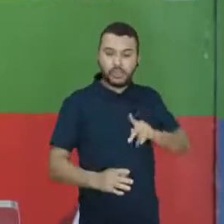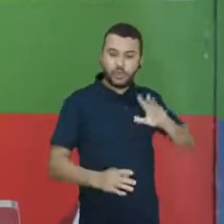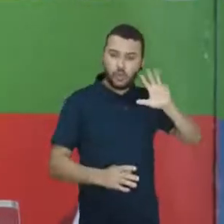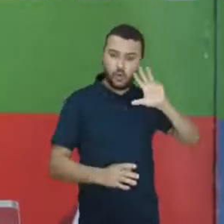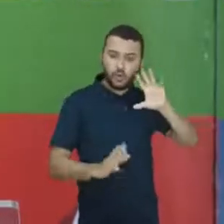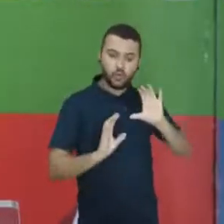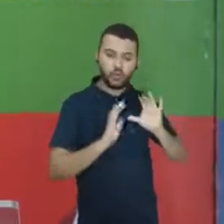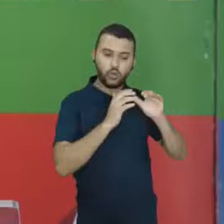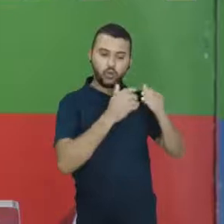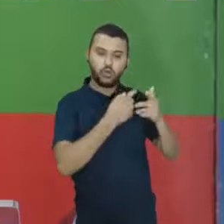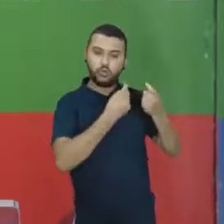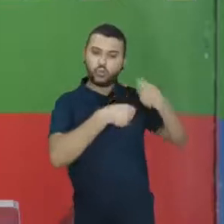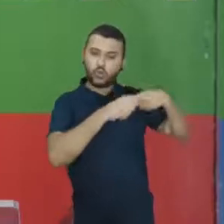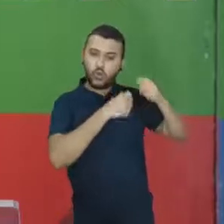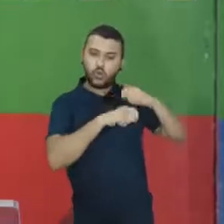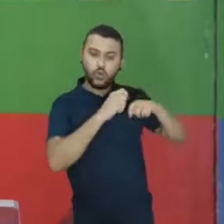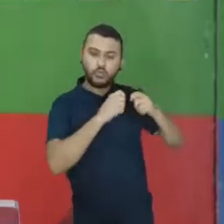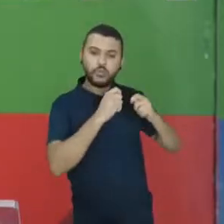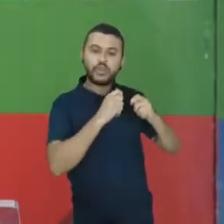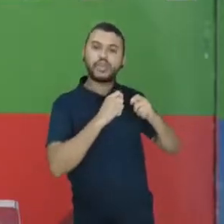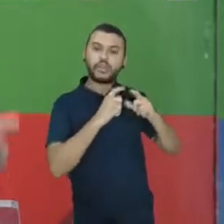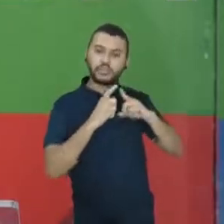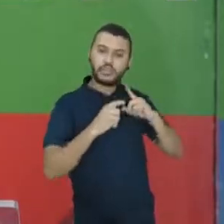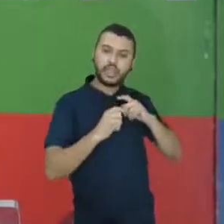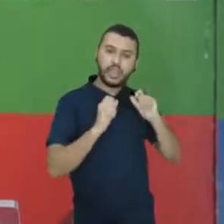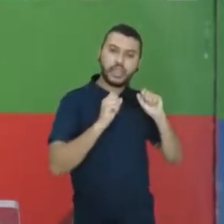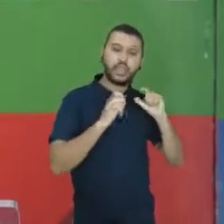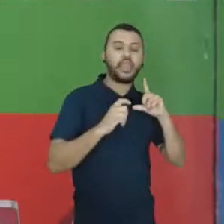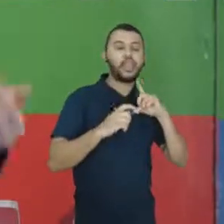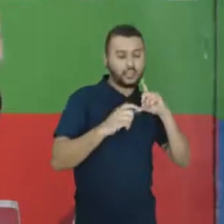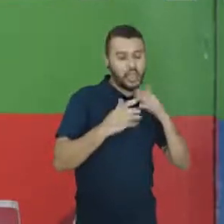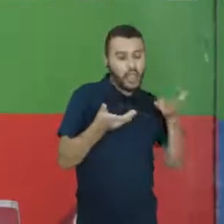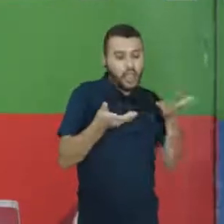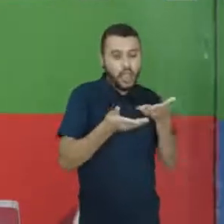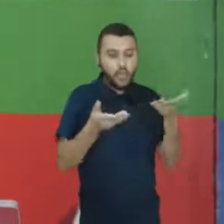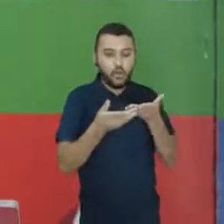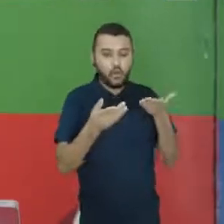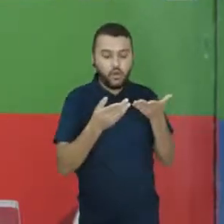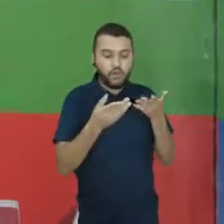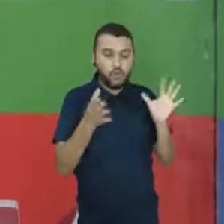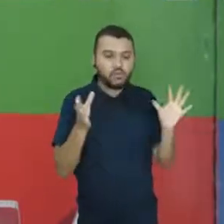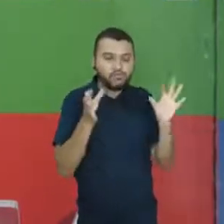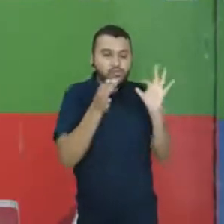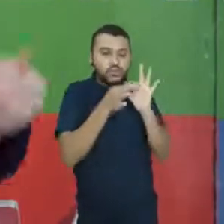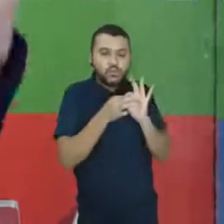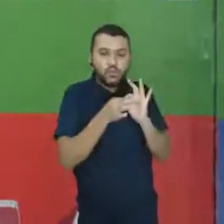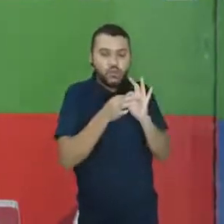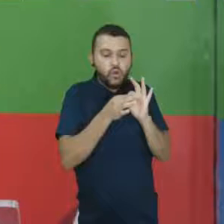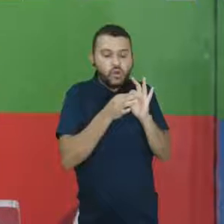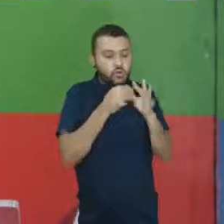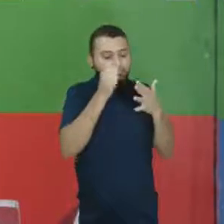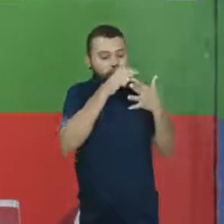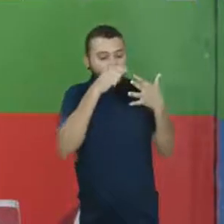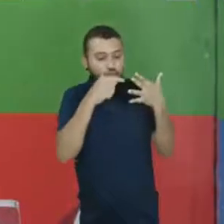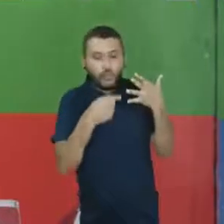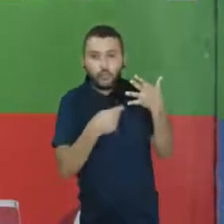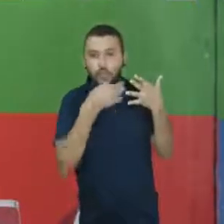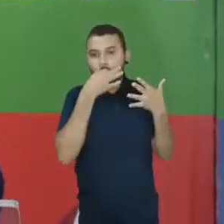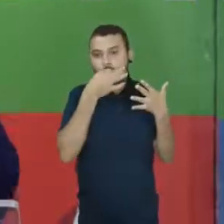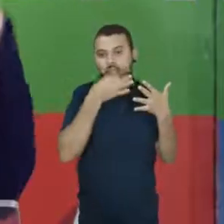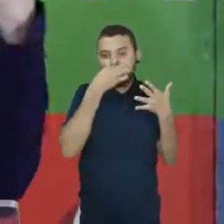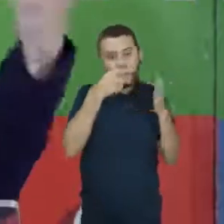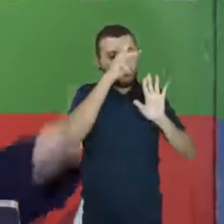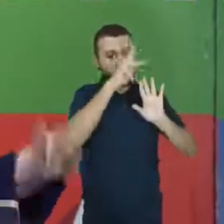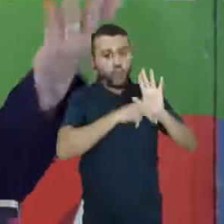econômica de assessores, acaba de receber e incorporar todas as sugestões que fizemos do nosso programa de